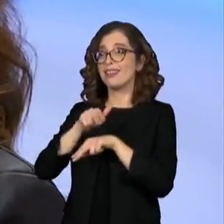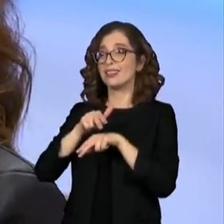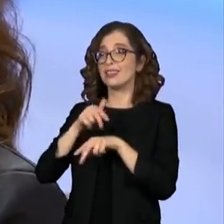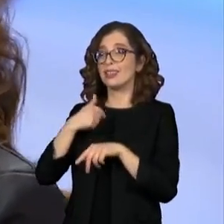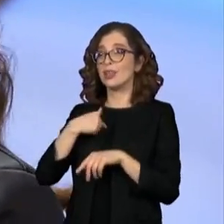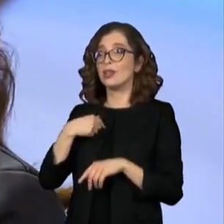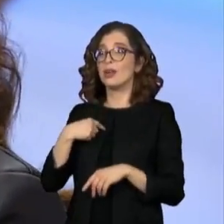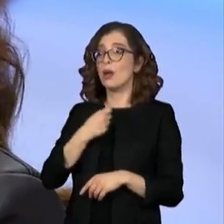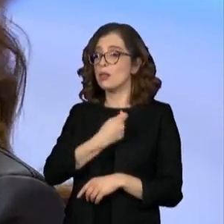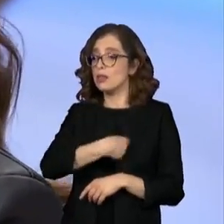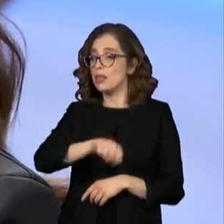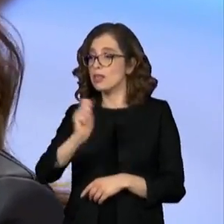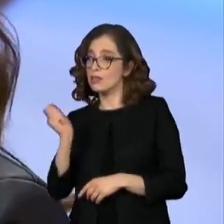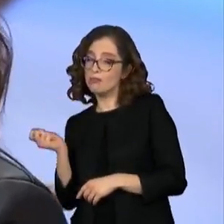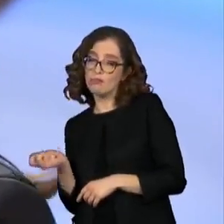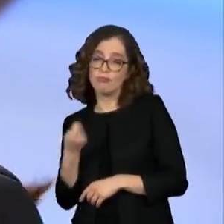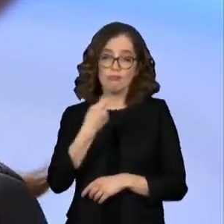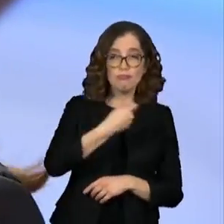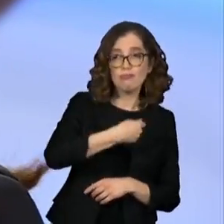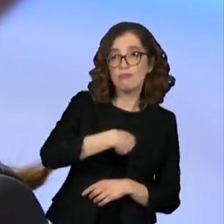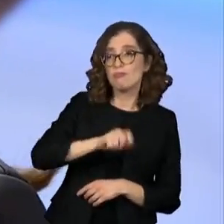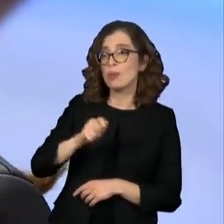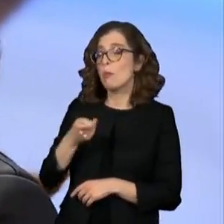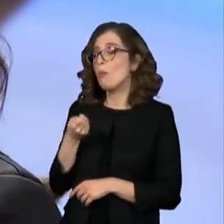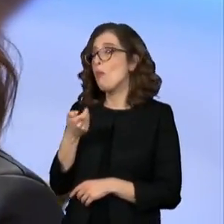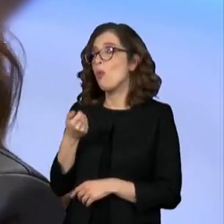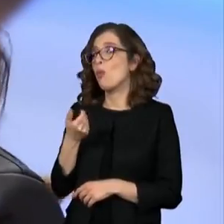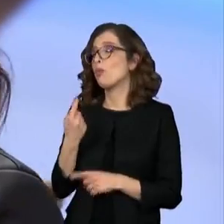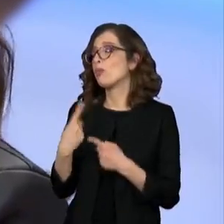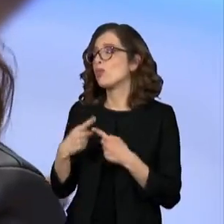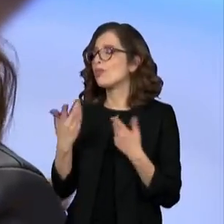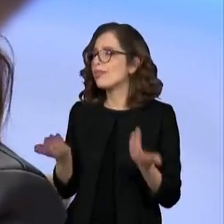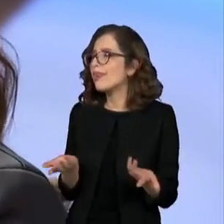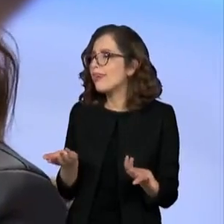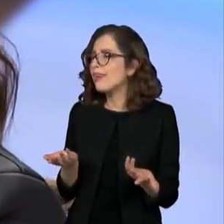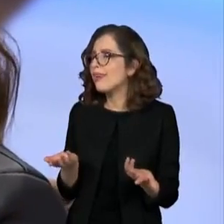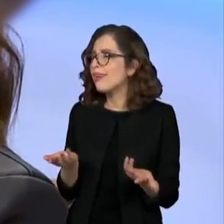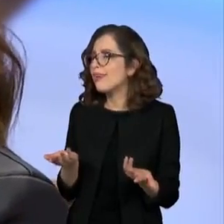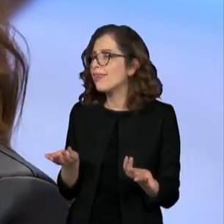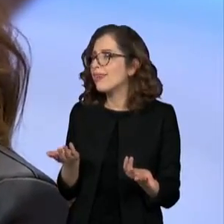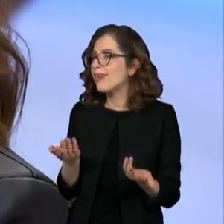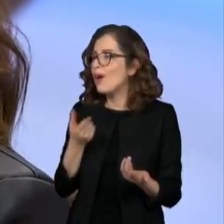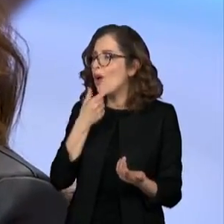oferece um pouco mais de tempo, você também vai conseguir mais qualidade nesse tempo. E eu achei que